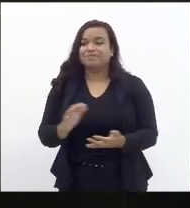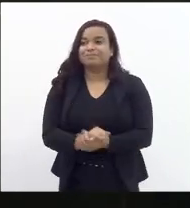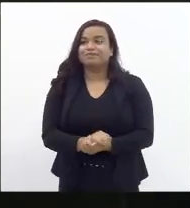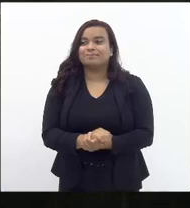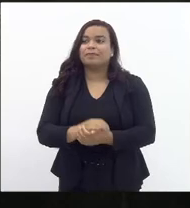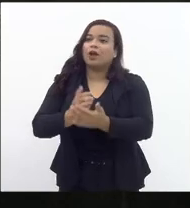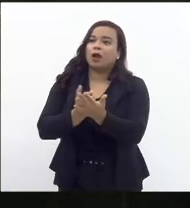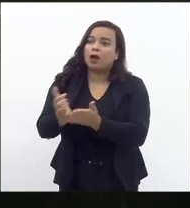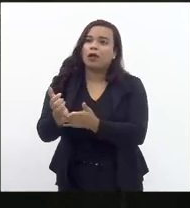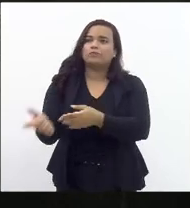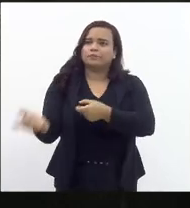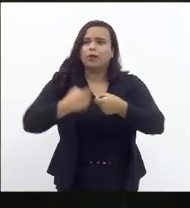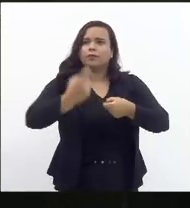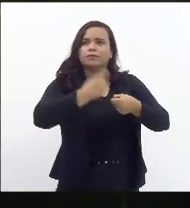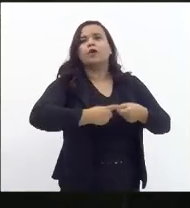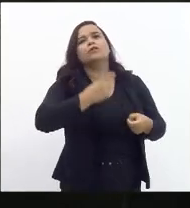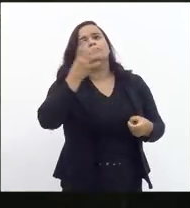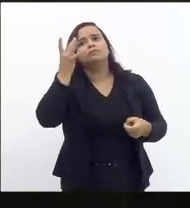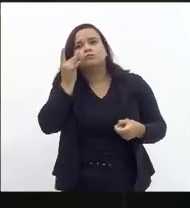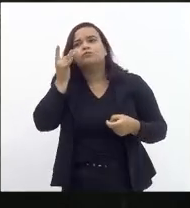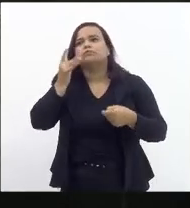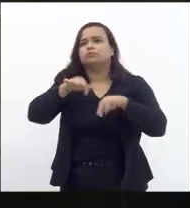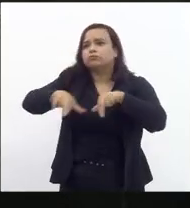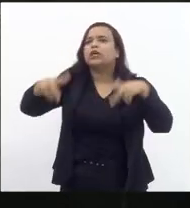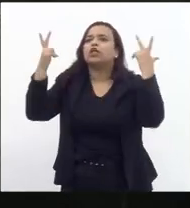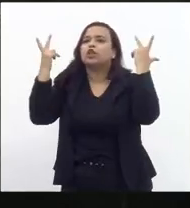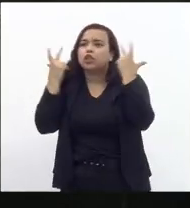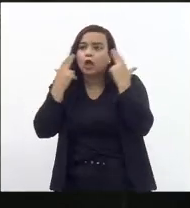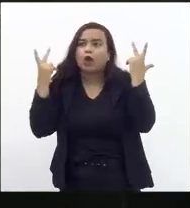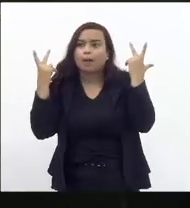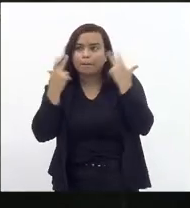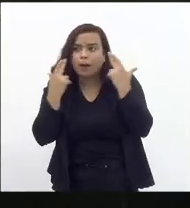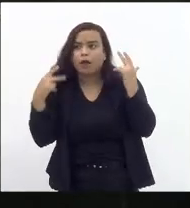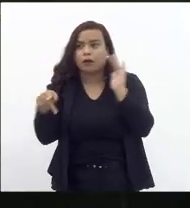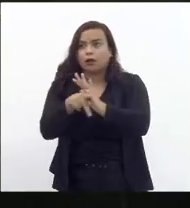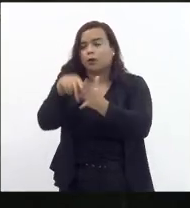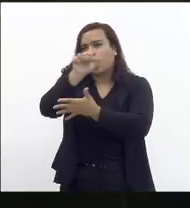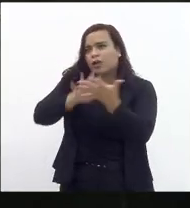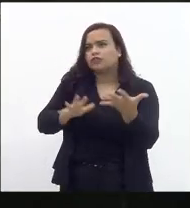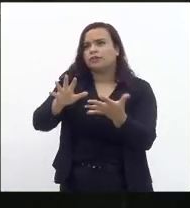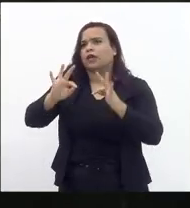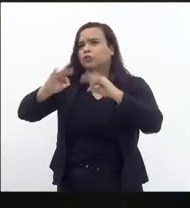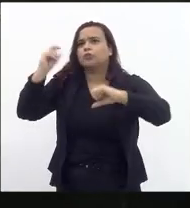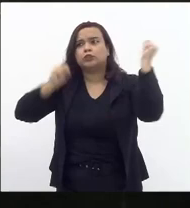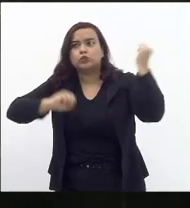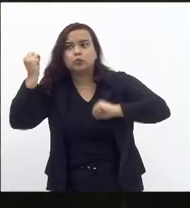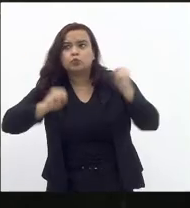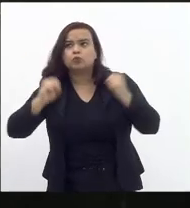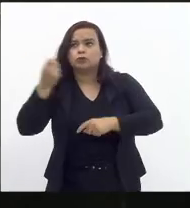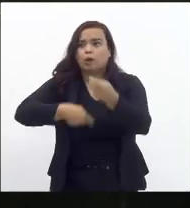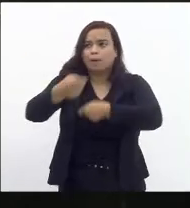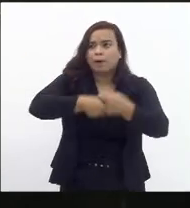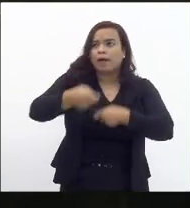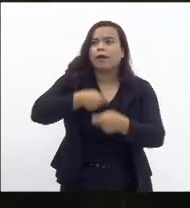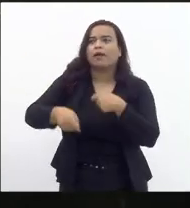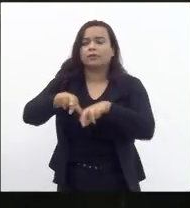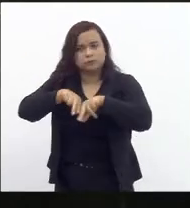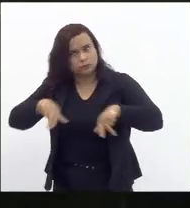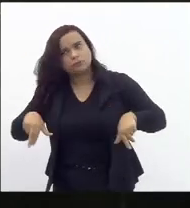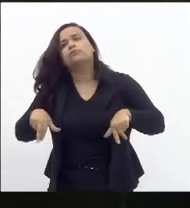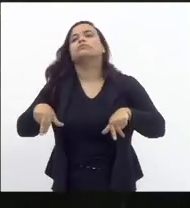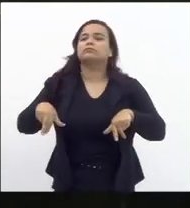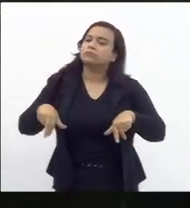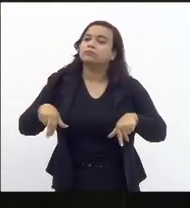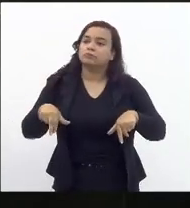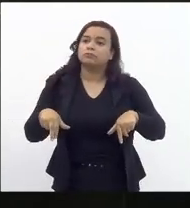início da volta da normalidade das atividades industriais, comerciais, da